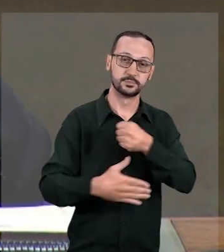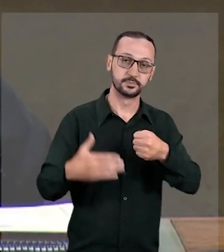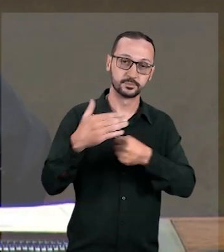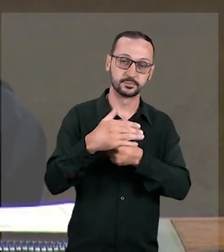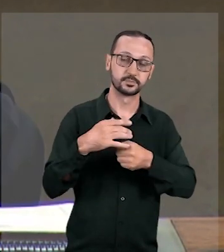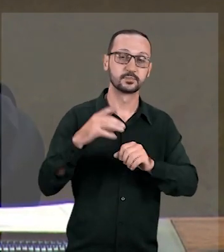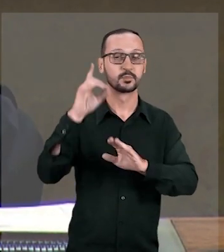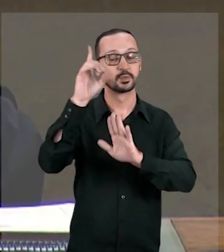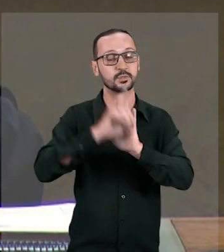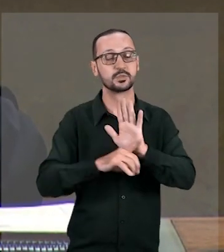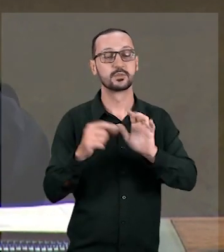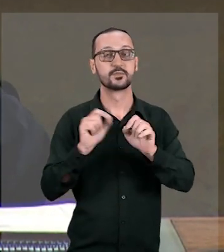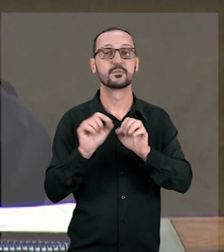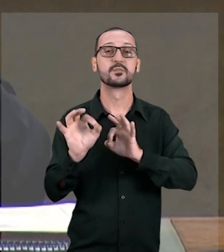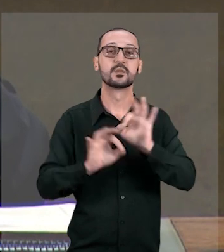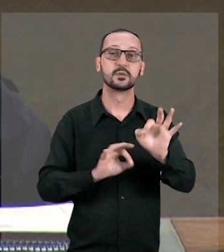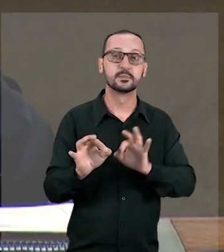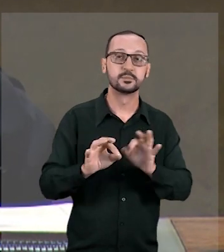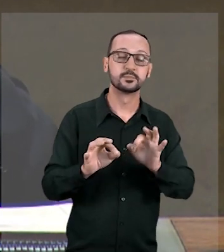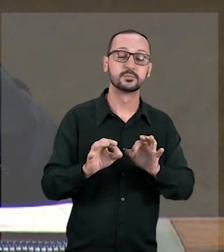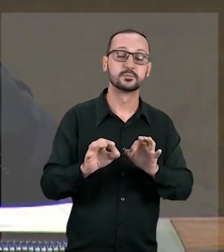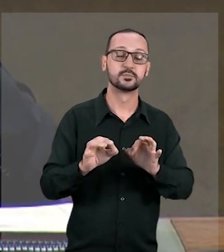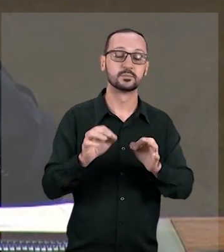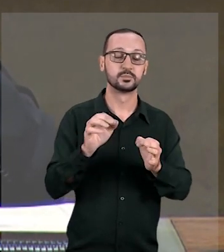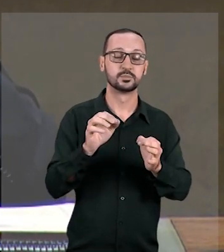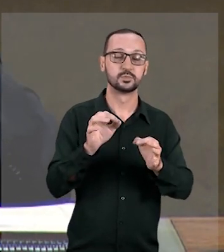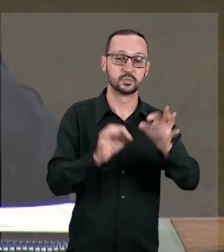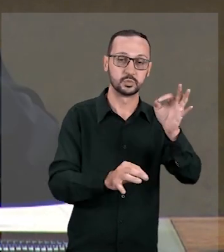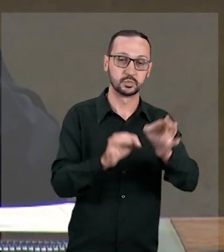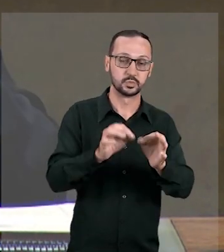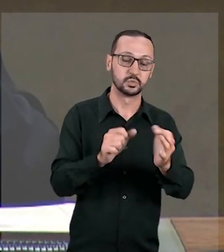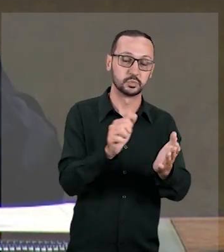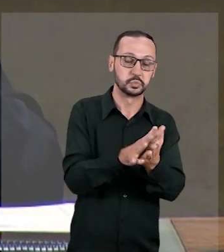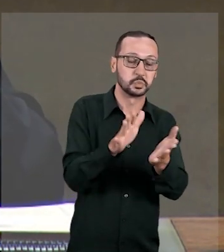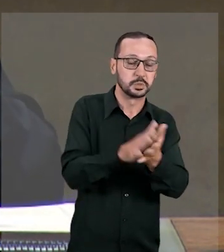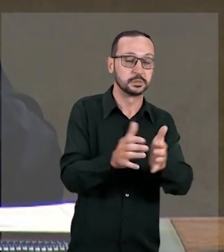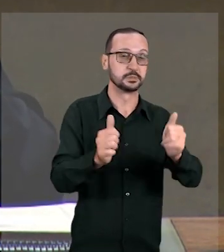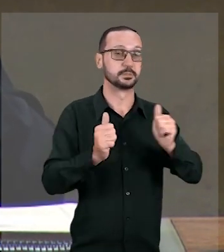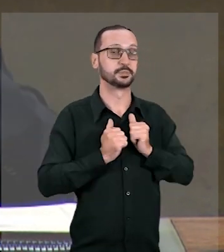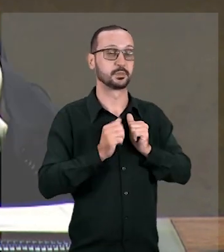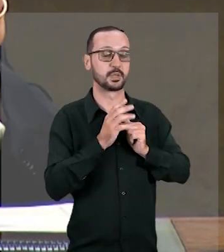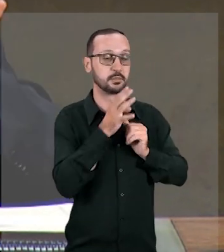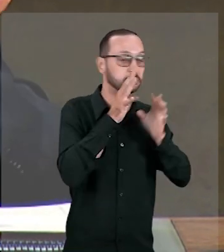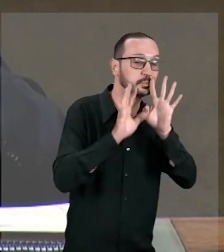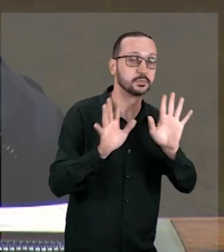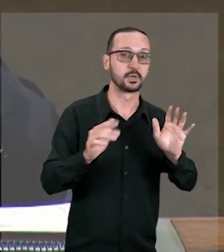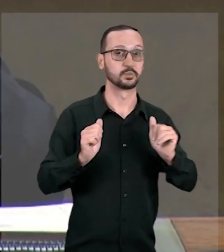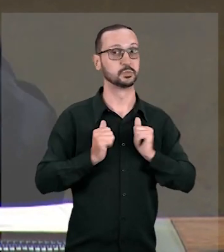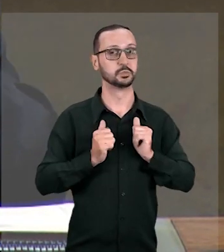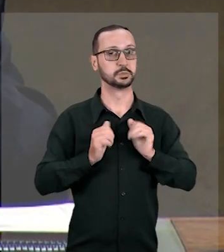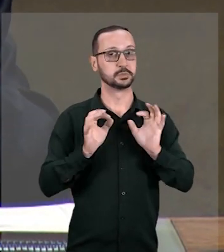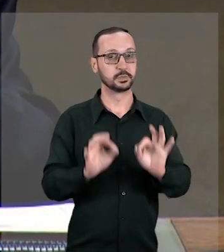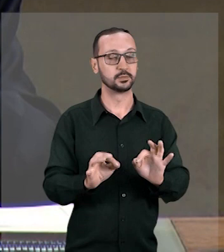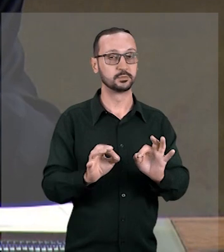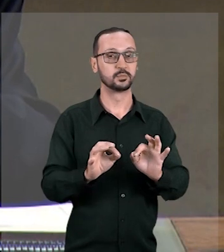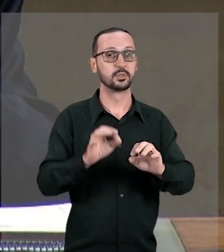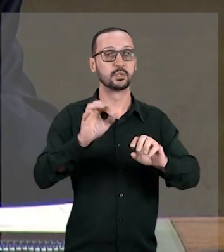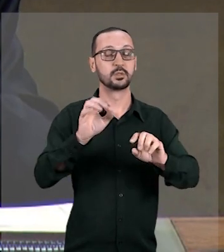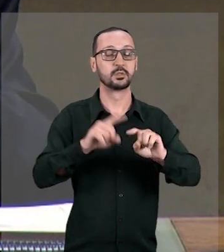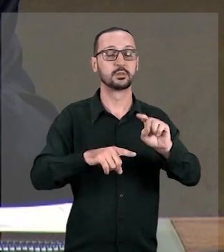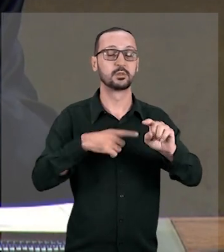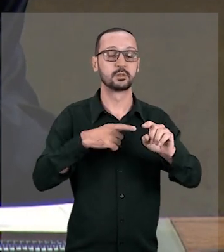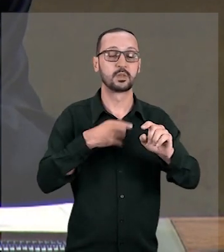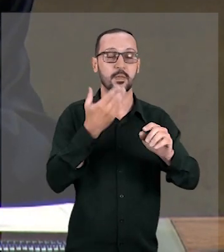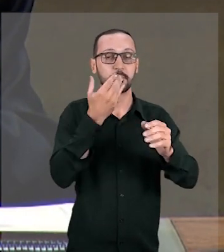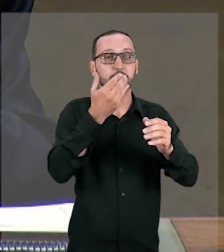direito de produzir provas, direito de ser julgado por um juiz imparcial e direito a um recurso, pelo menos,